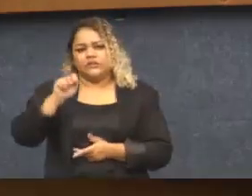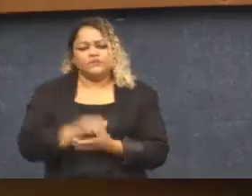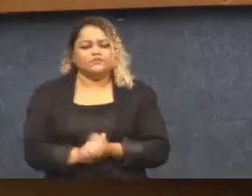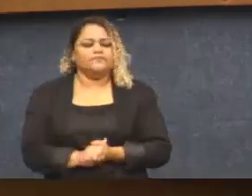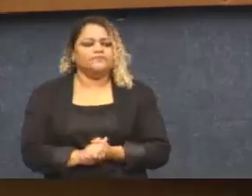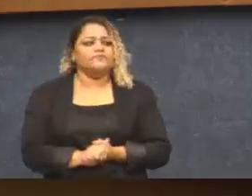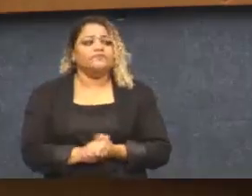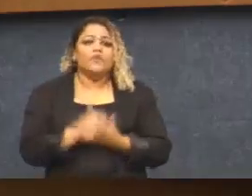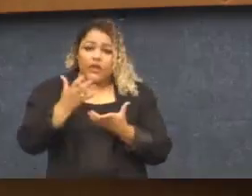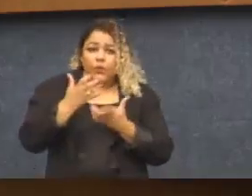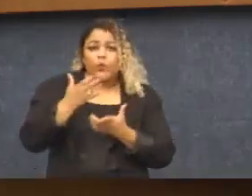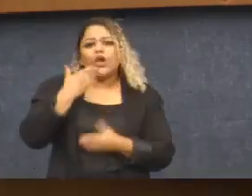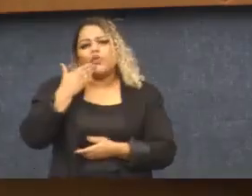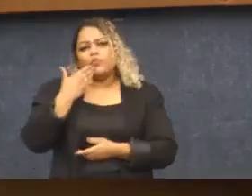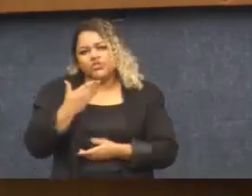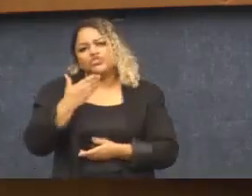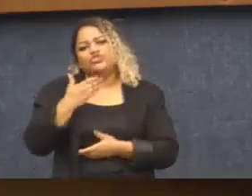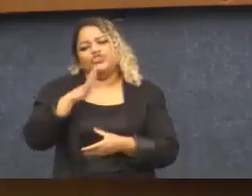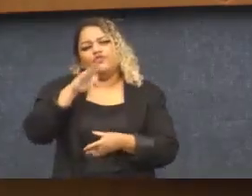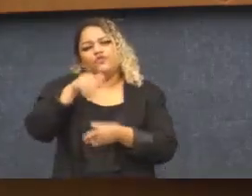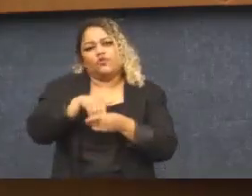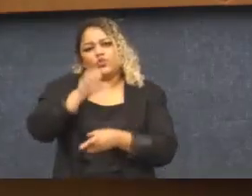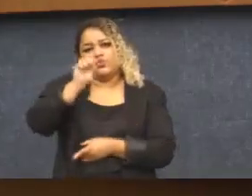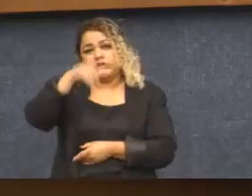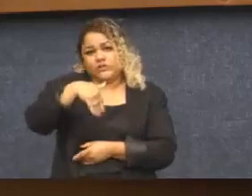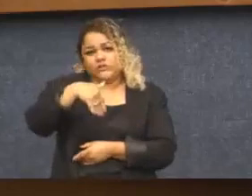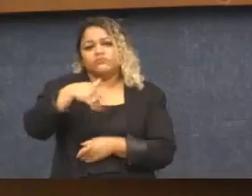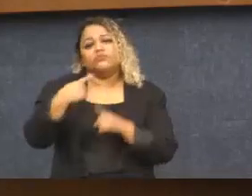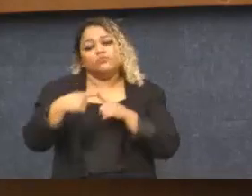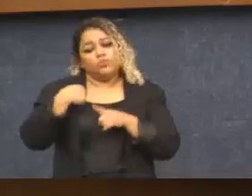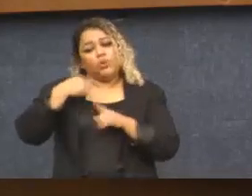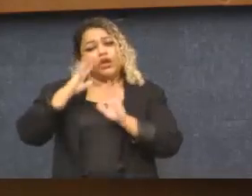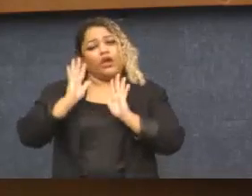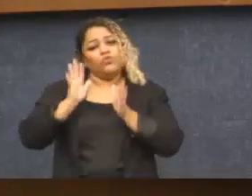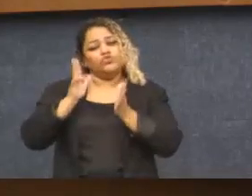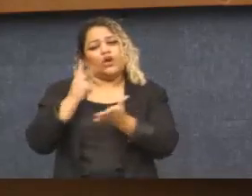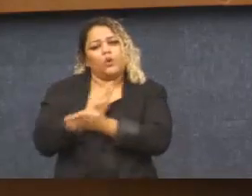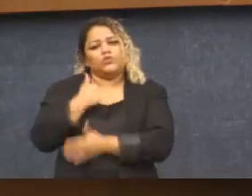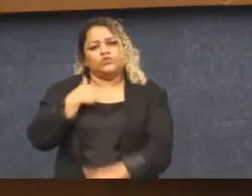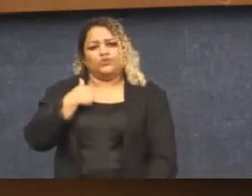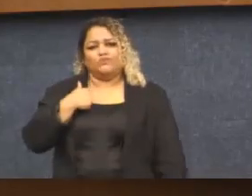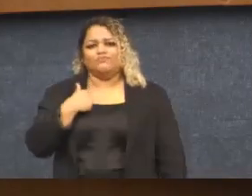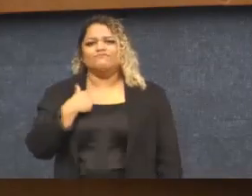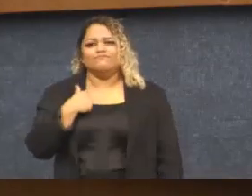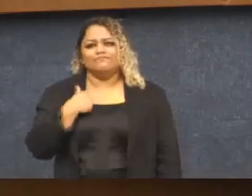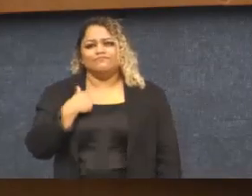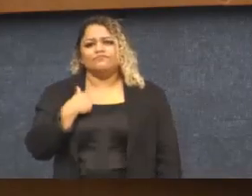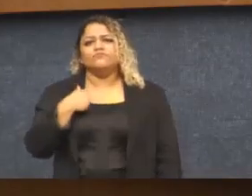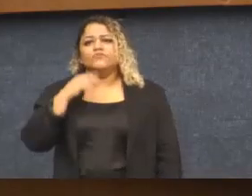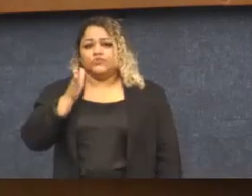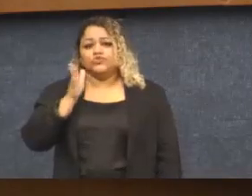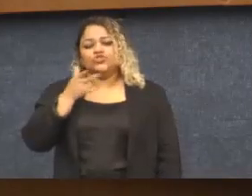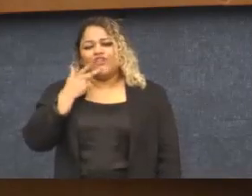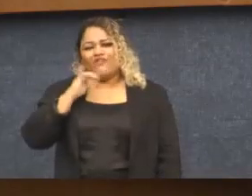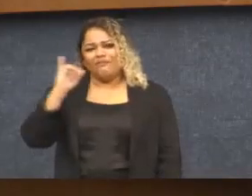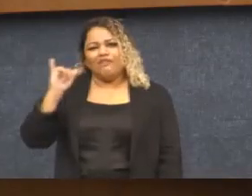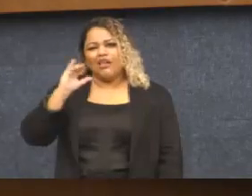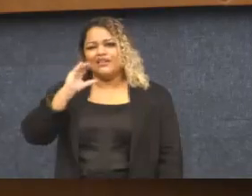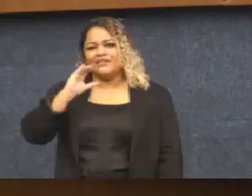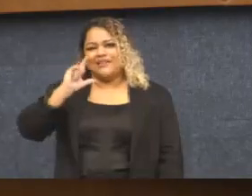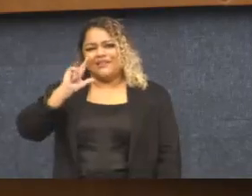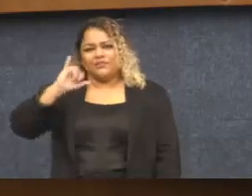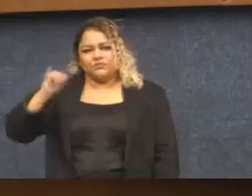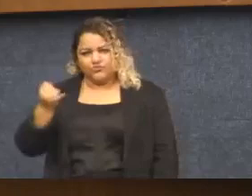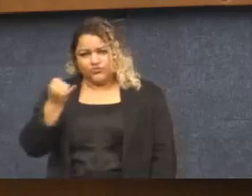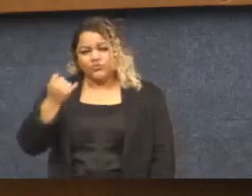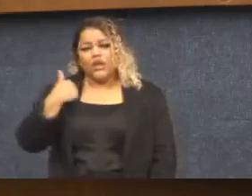queria encaminhar o voto, sim. E foi uma situação que aconteceu comigo. Eu comentei na CLJ, quando eu tive o meu primeiro filho,